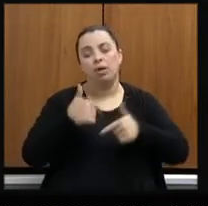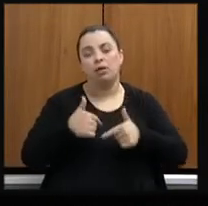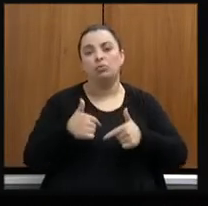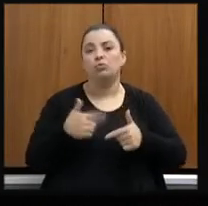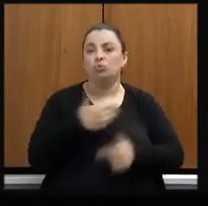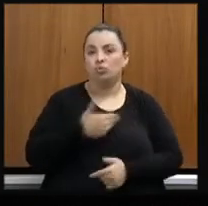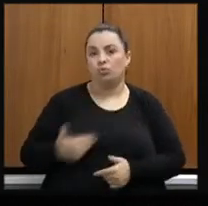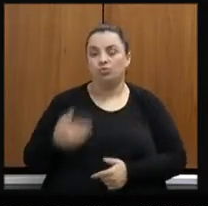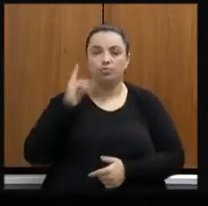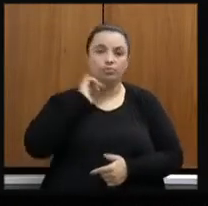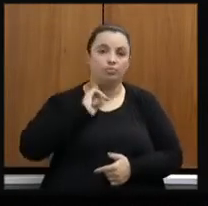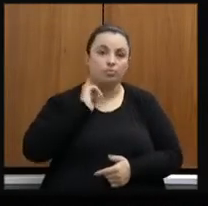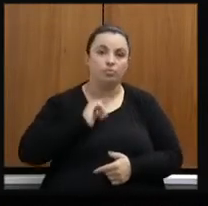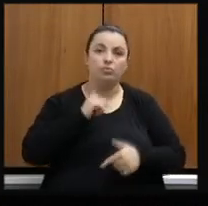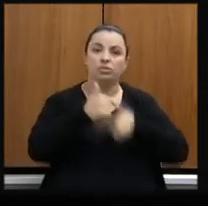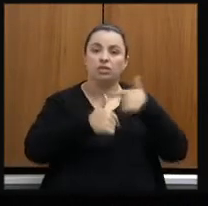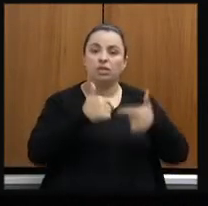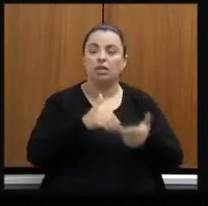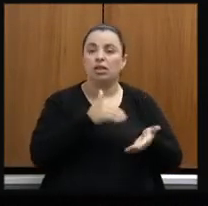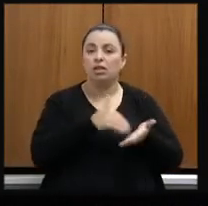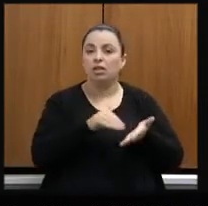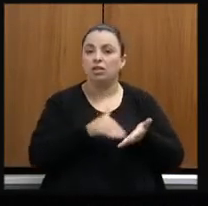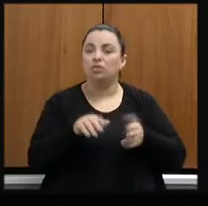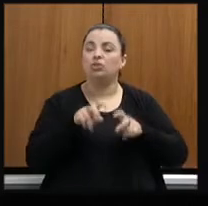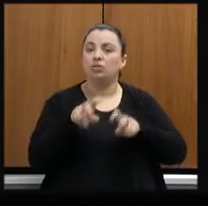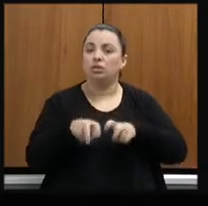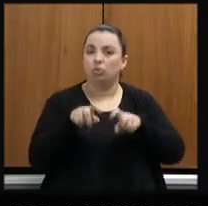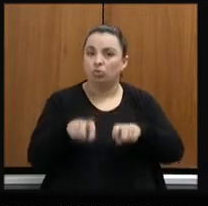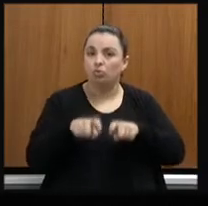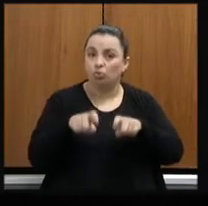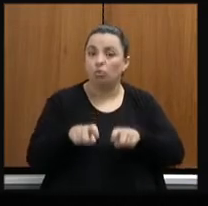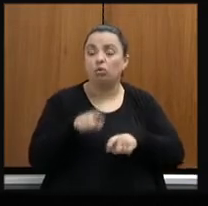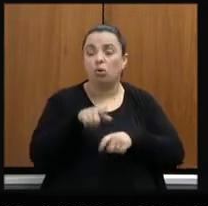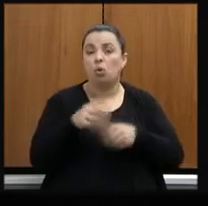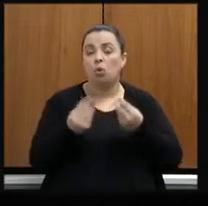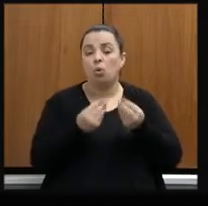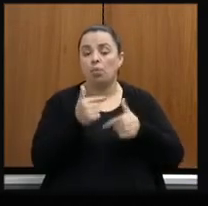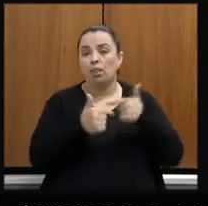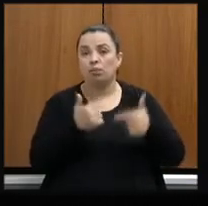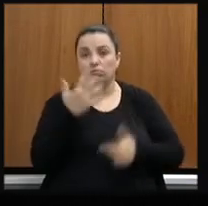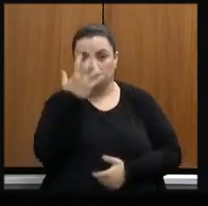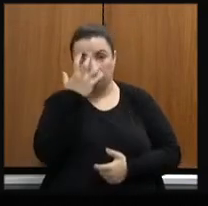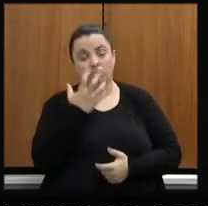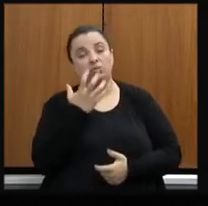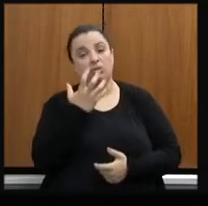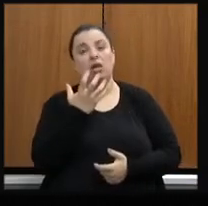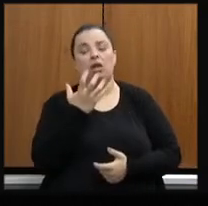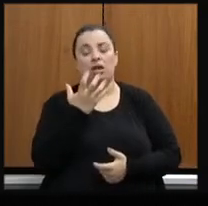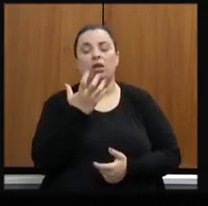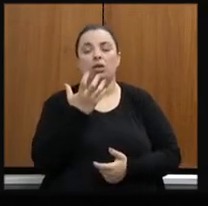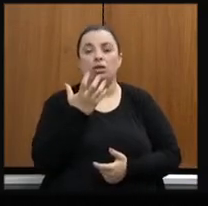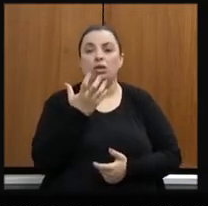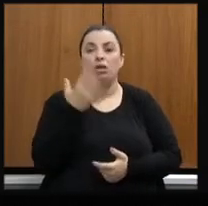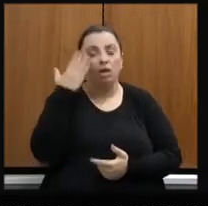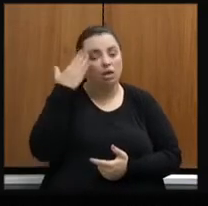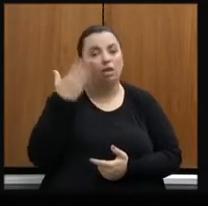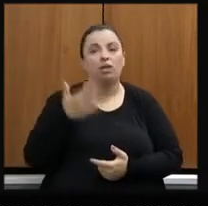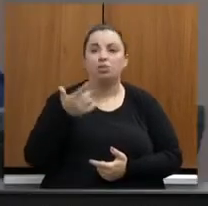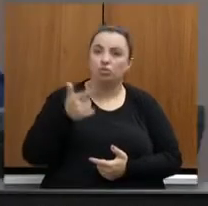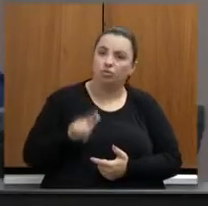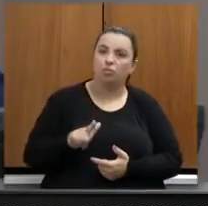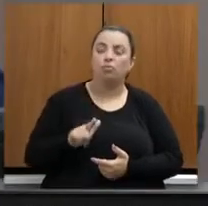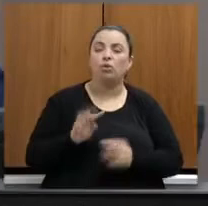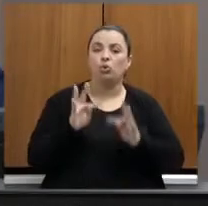de Minas o trabalho da secretaria de agricultura a seriedade que isso é conduzido né E agradeço mais uma vez aqui